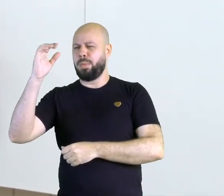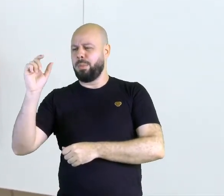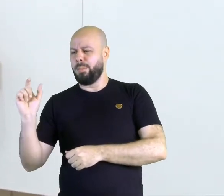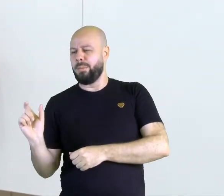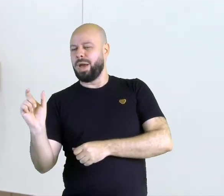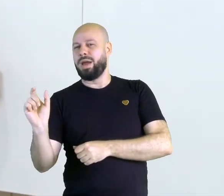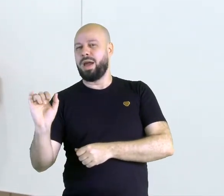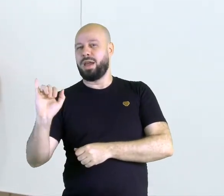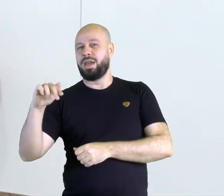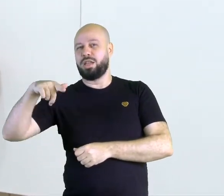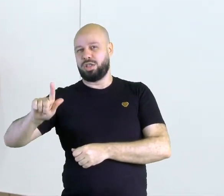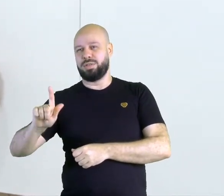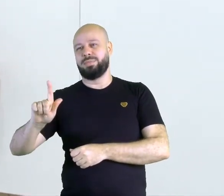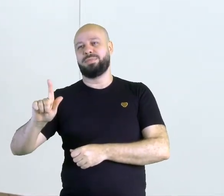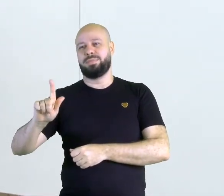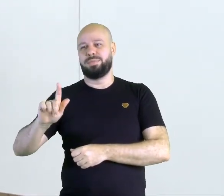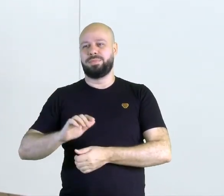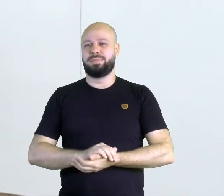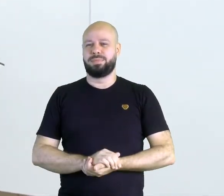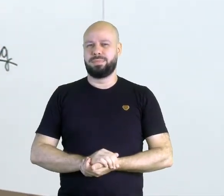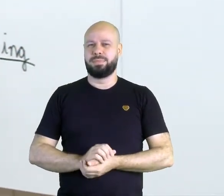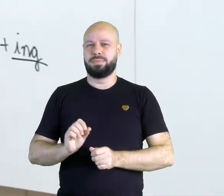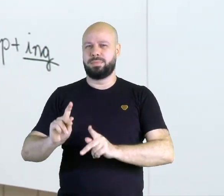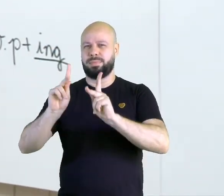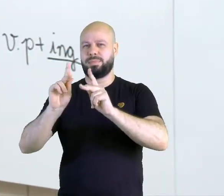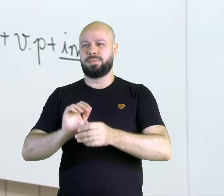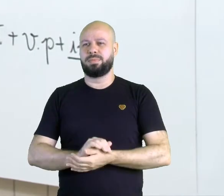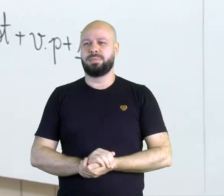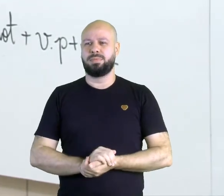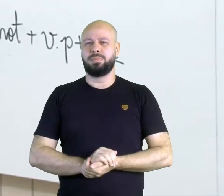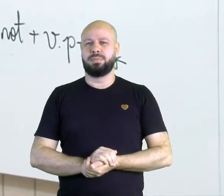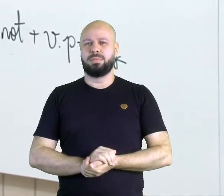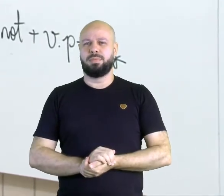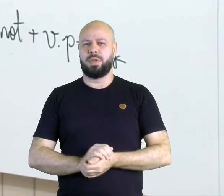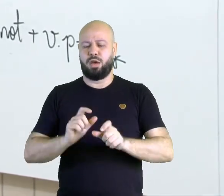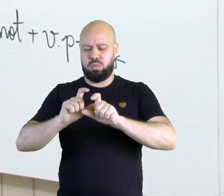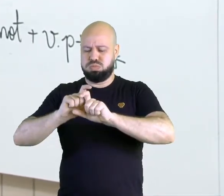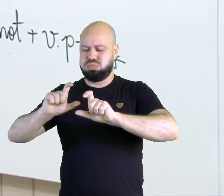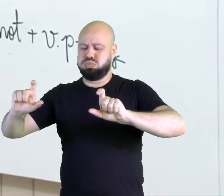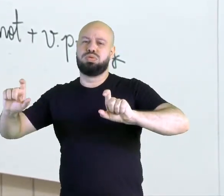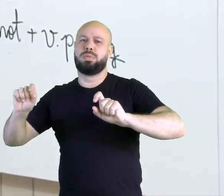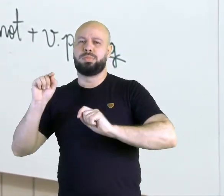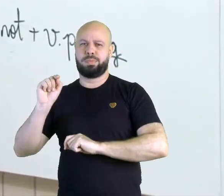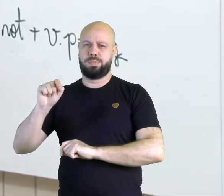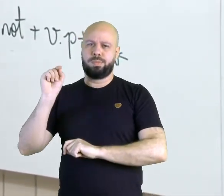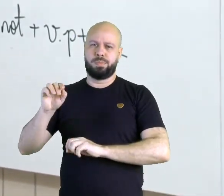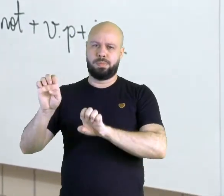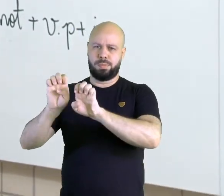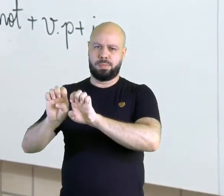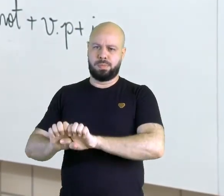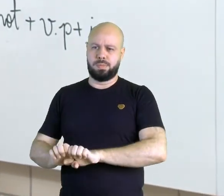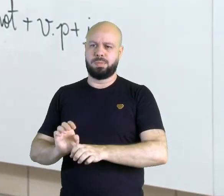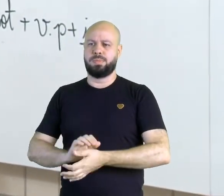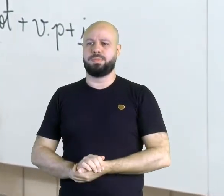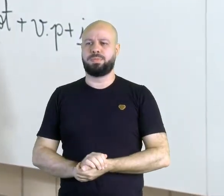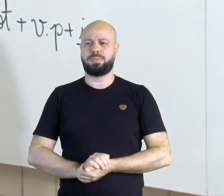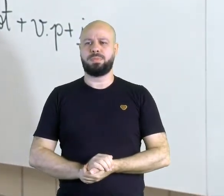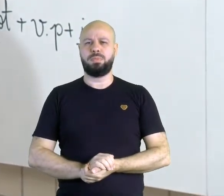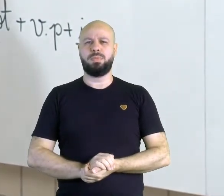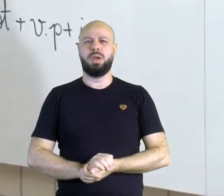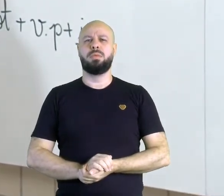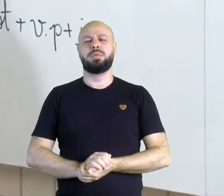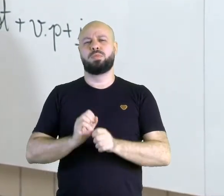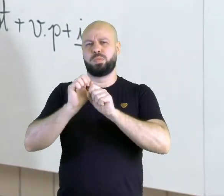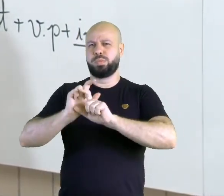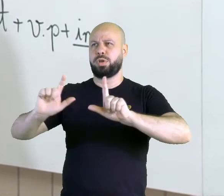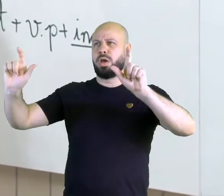de ing. Ok? Então, essa é a minha formação. Como vocês podem observar no slide que eu trouxe